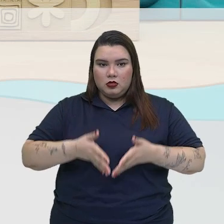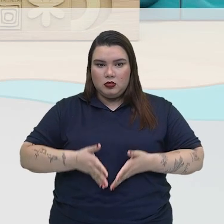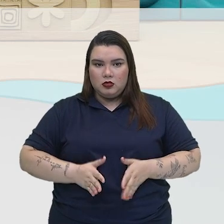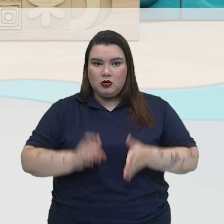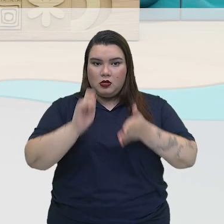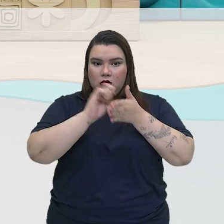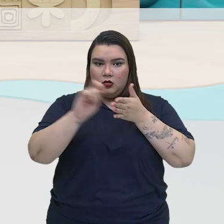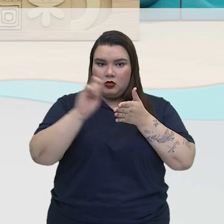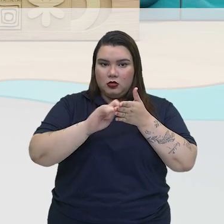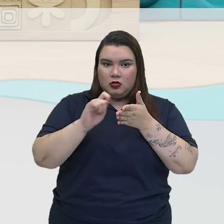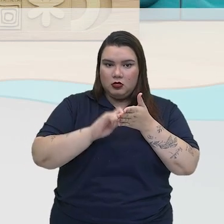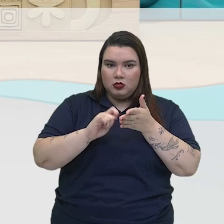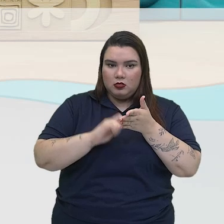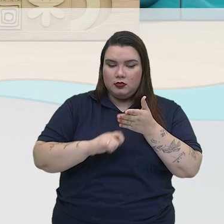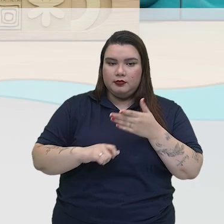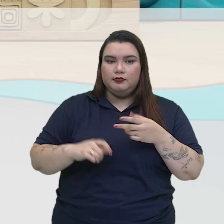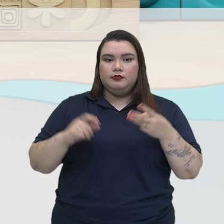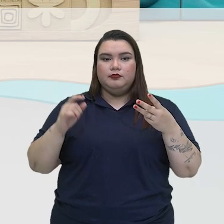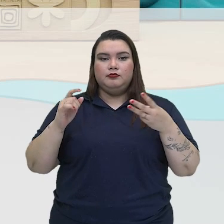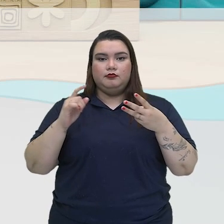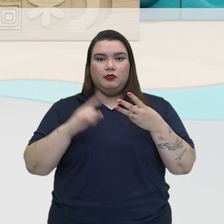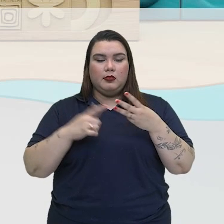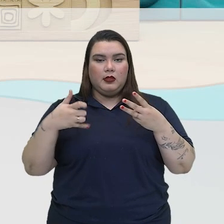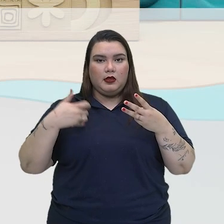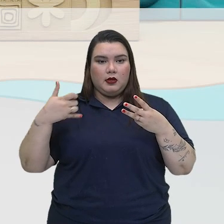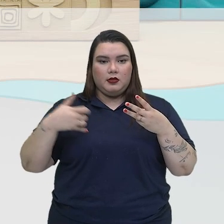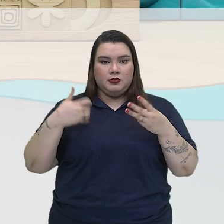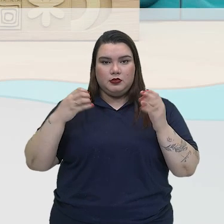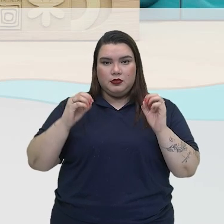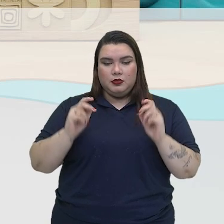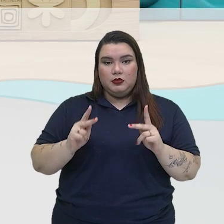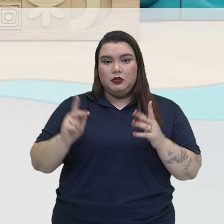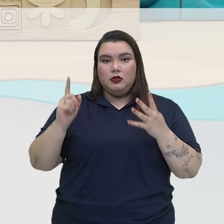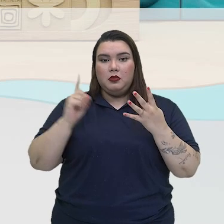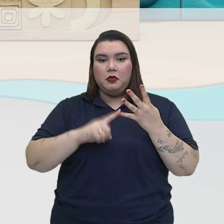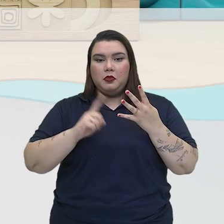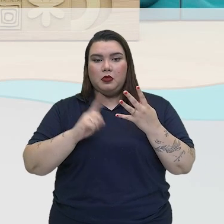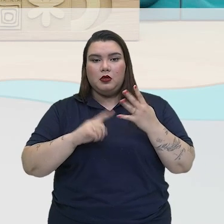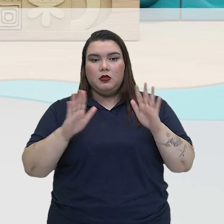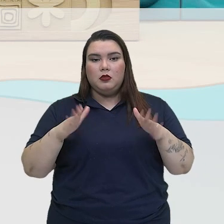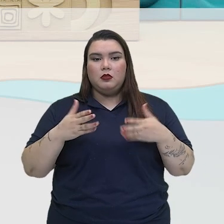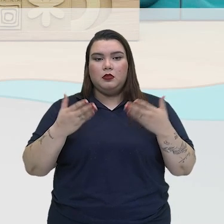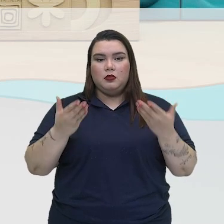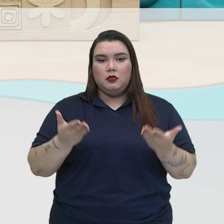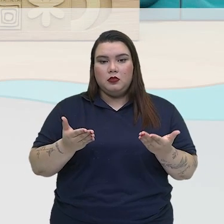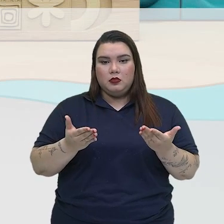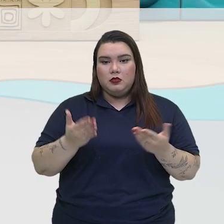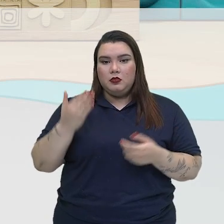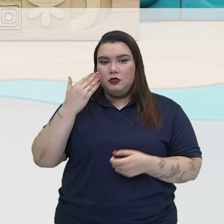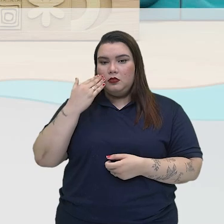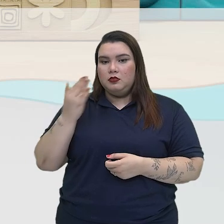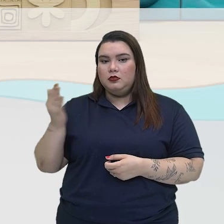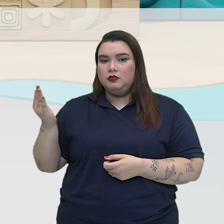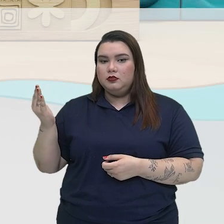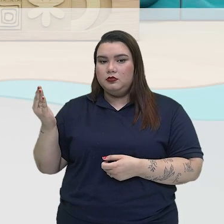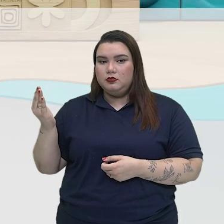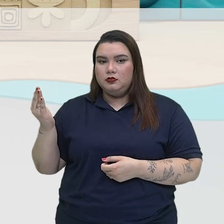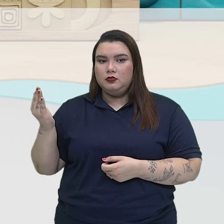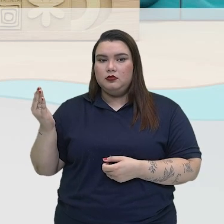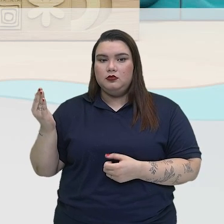anotando? Vão anotando. Age, idade. E aqui a próxima, professional